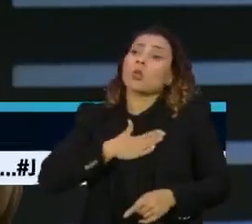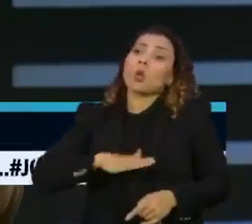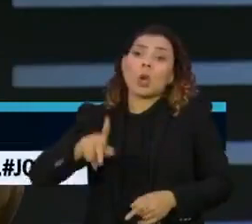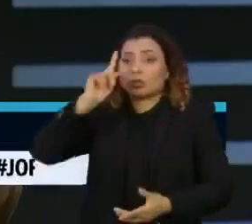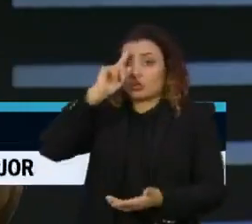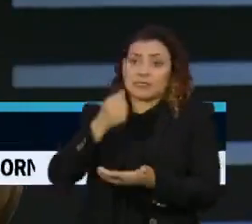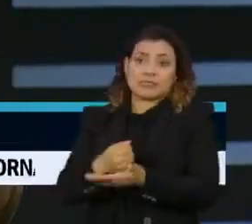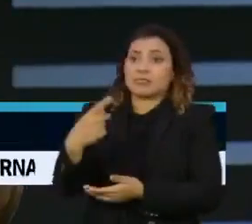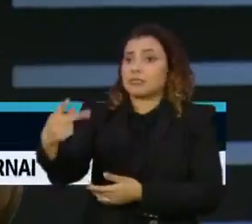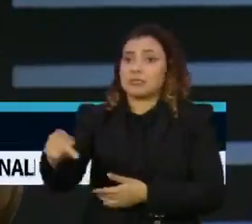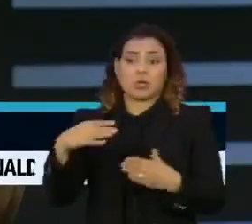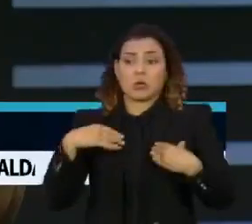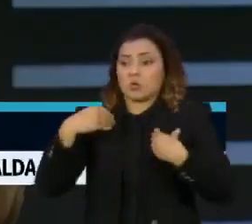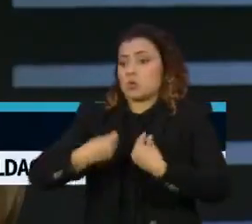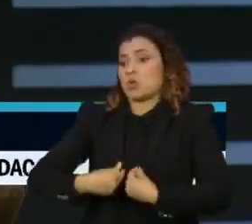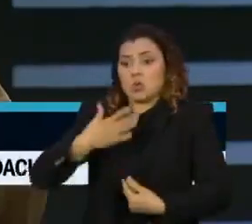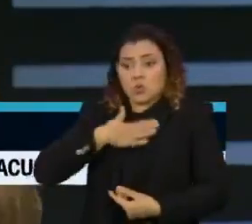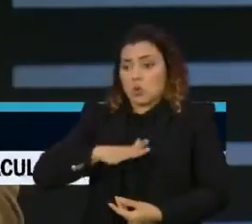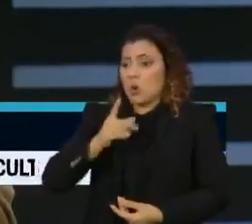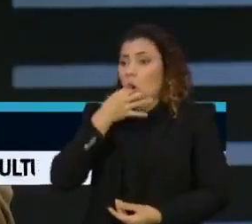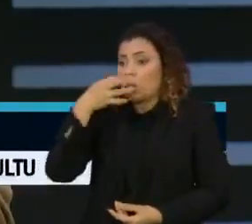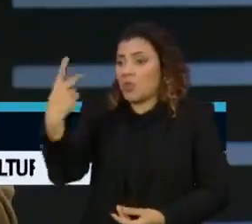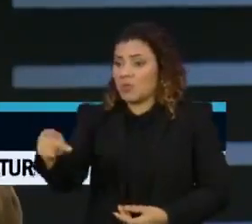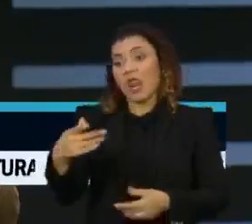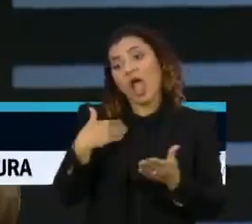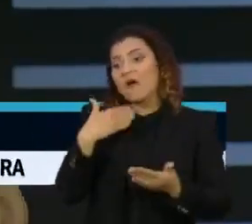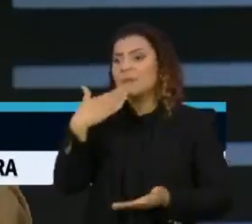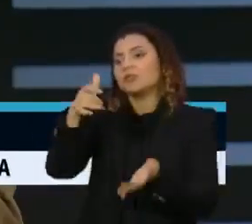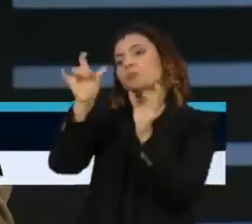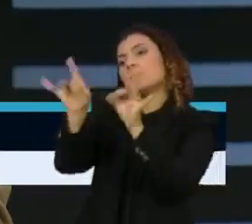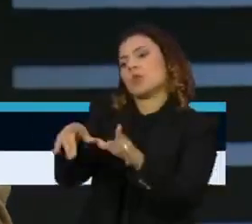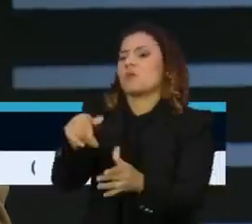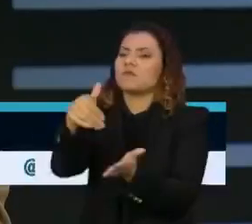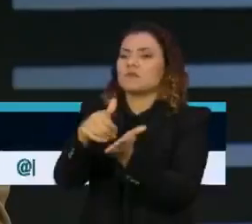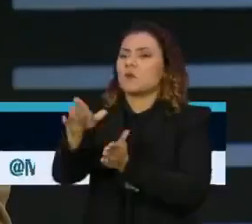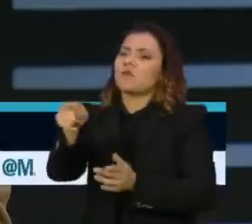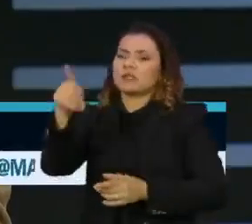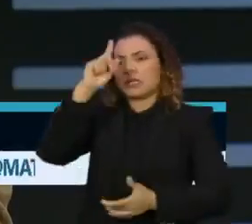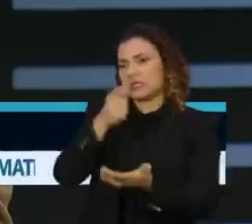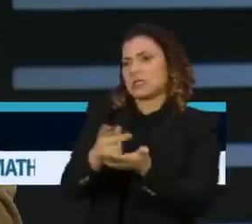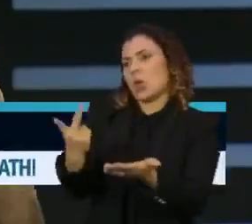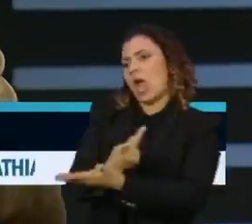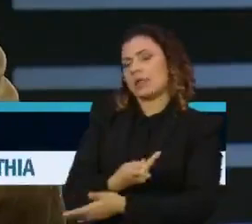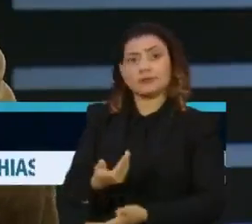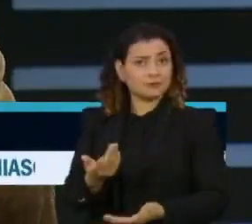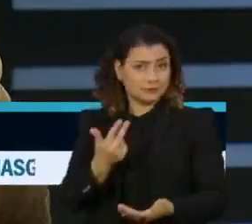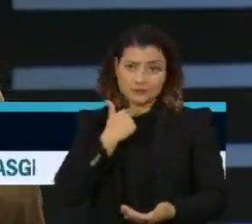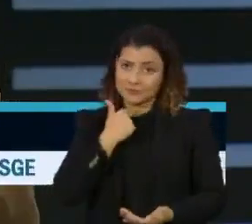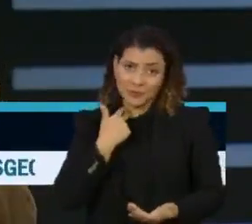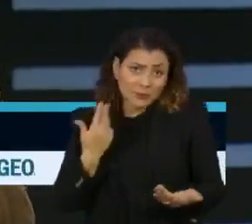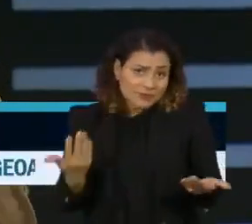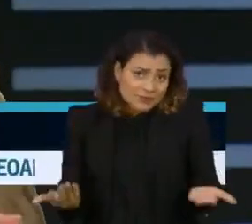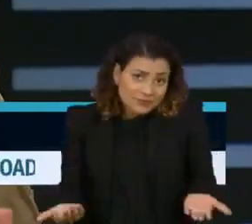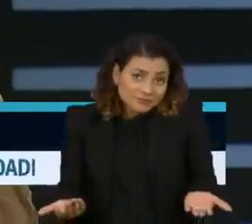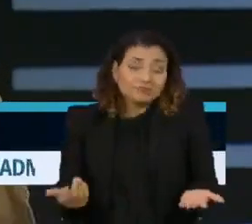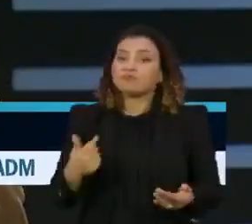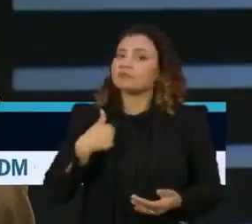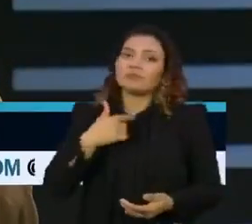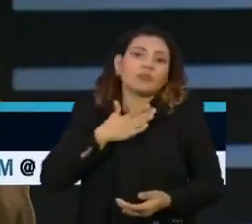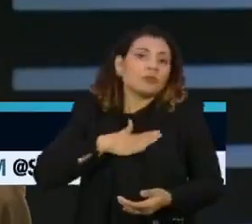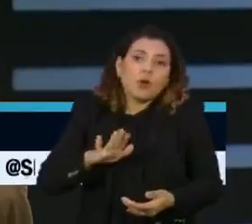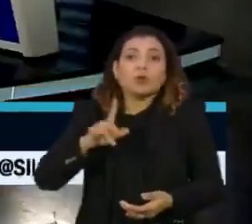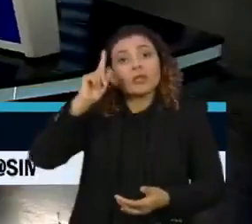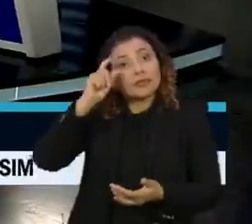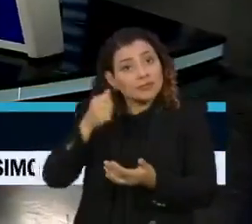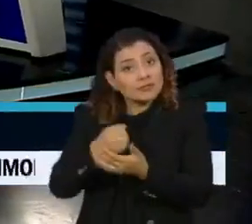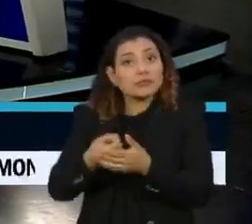de decisão do Ministro do Supremo não é pedir para que ele saia dizer que ele está sendo tomando decisões em funcionais e eu particularmente não gosto